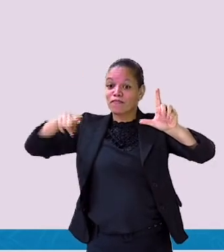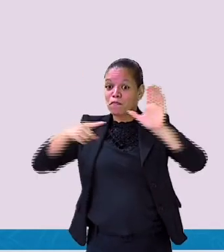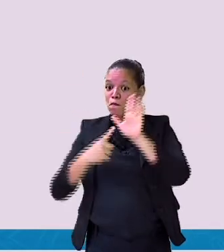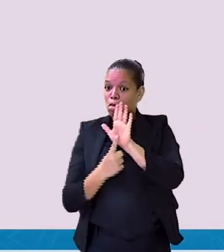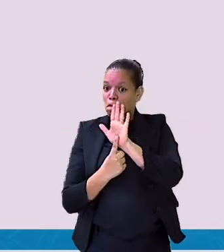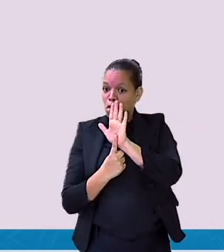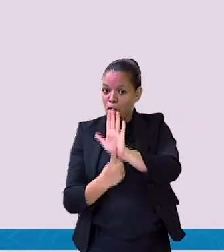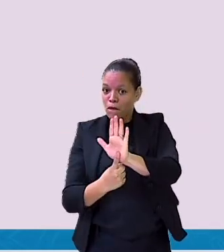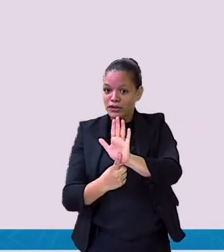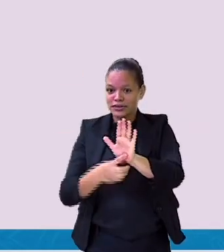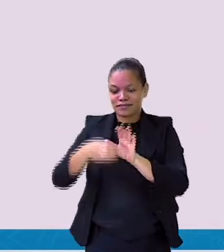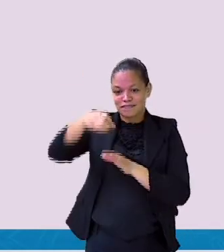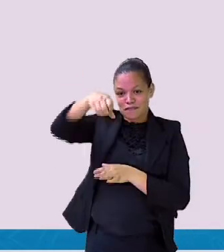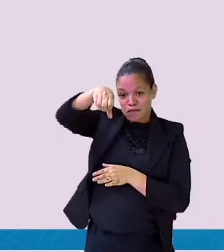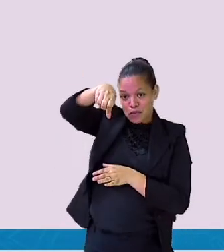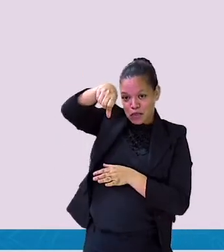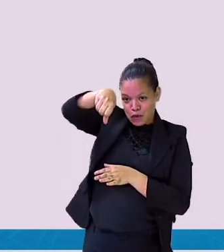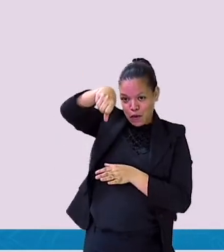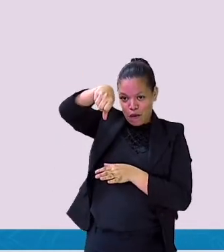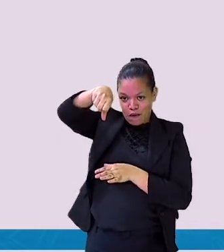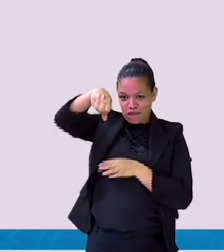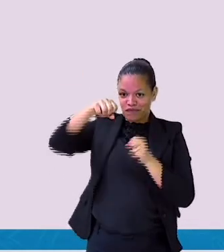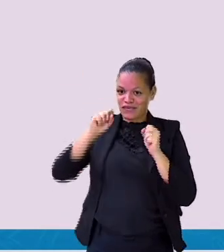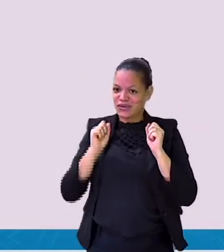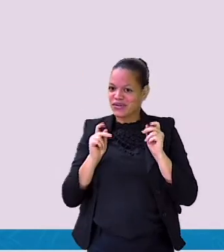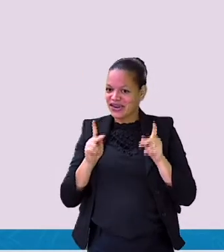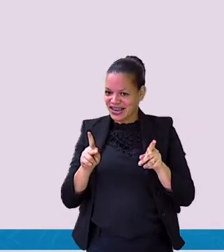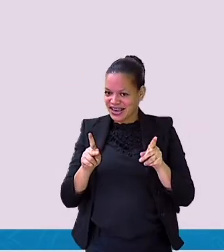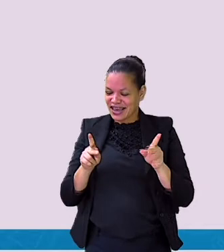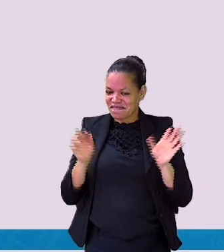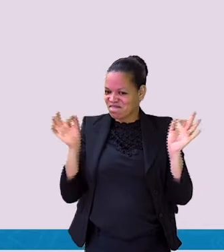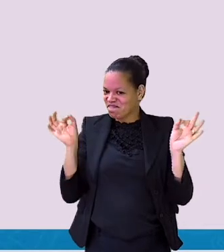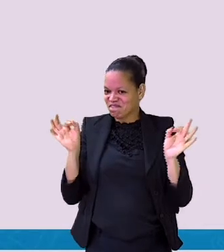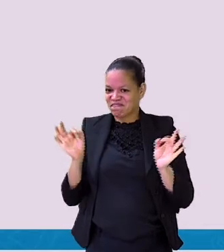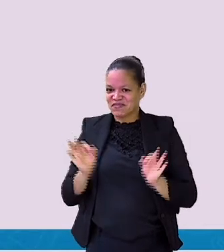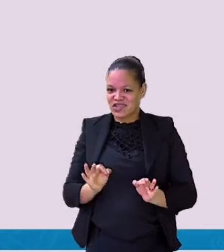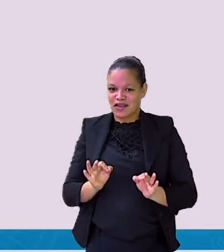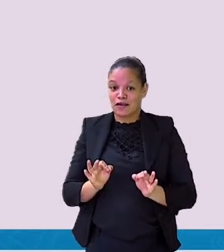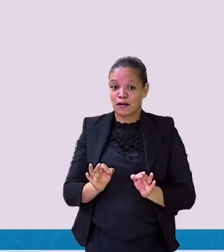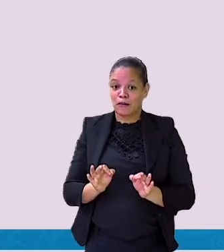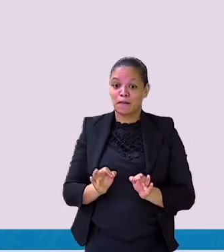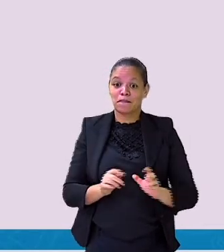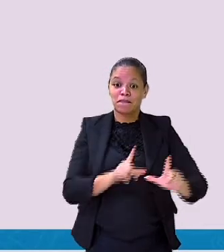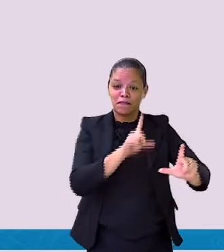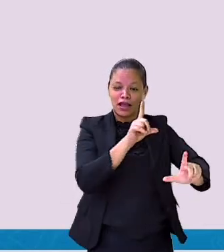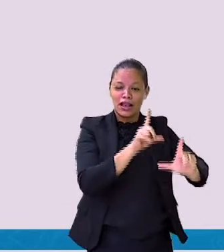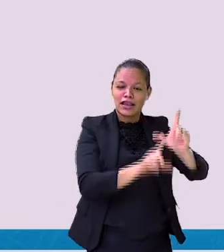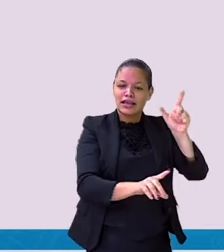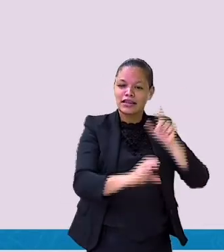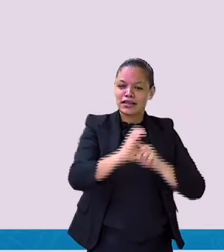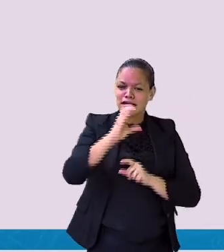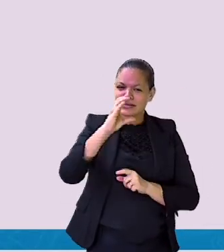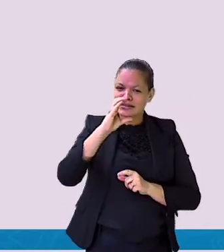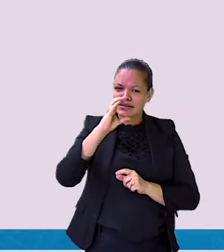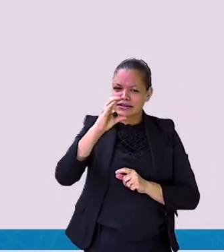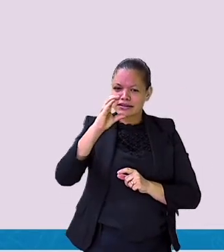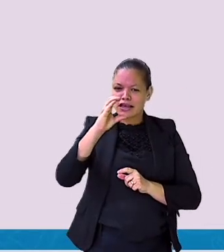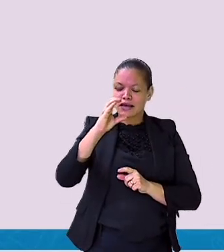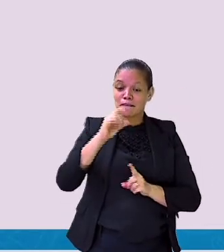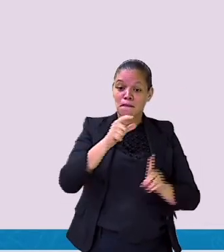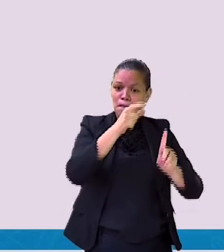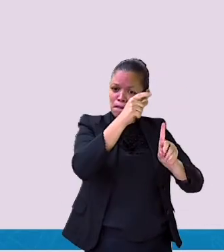Agora, a letra C. Qual personagem foi menos, que teve menos voto? Vamos olhar